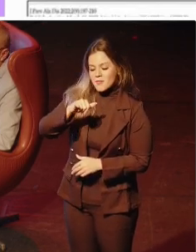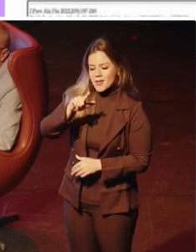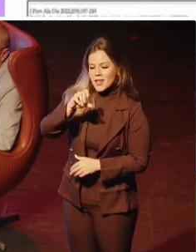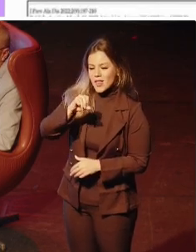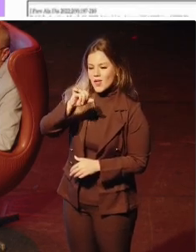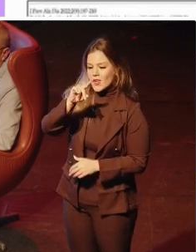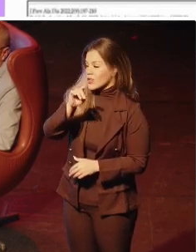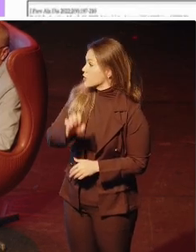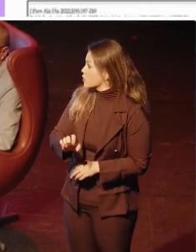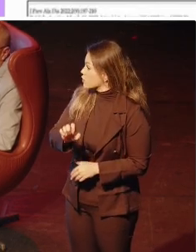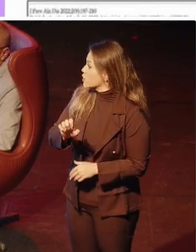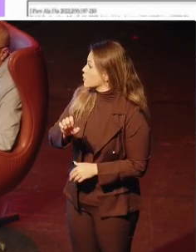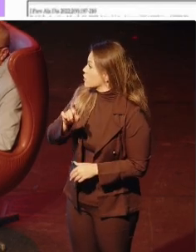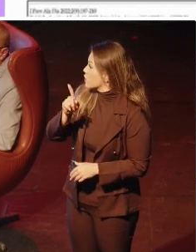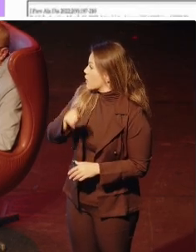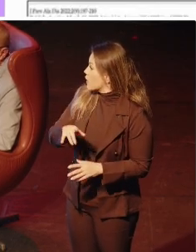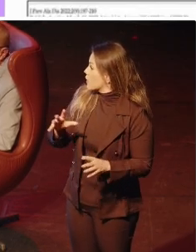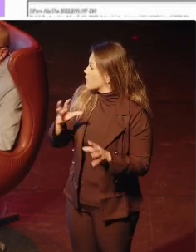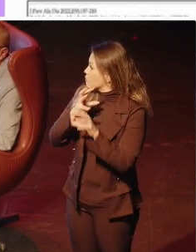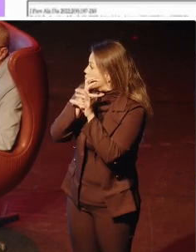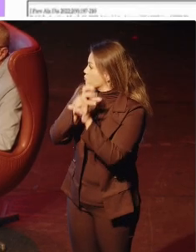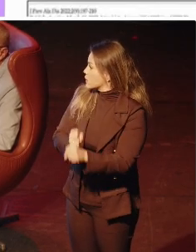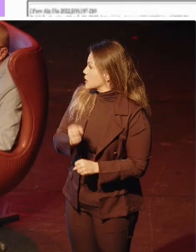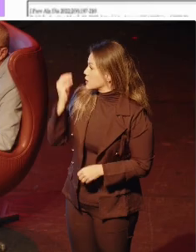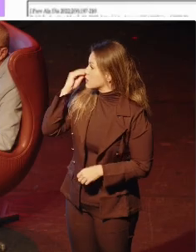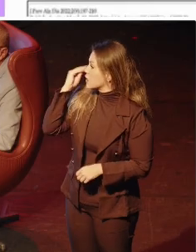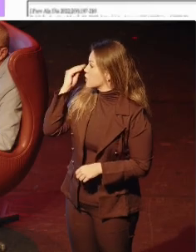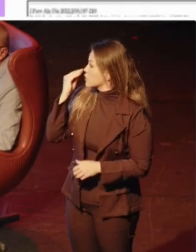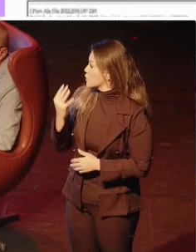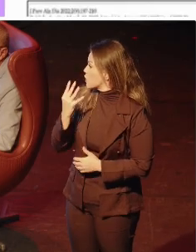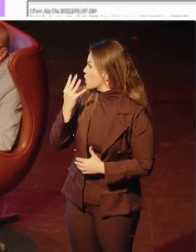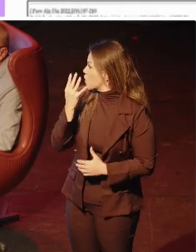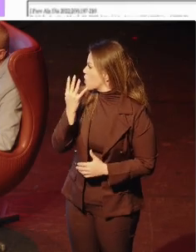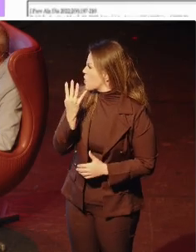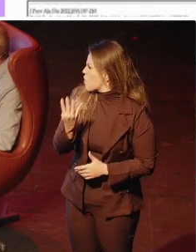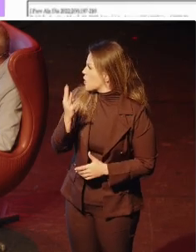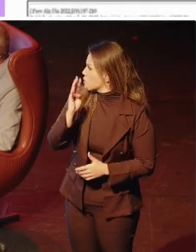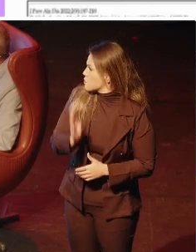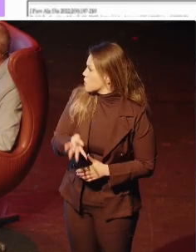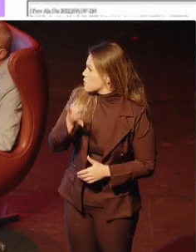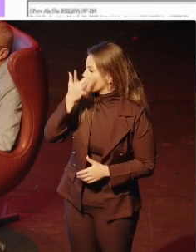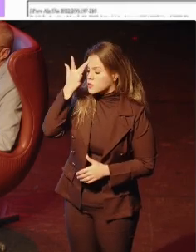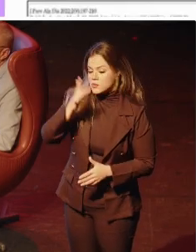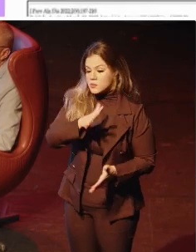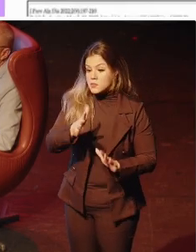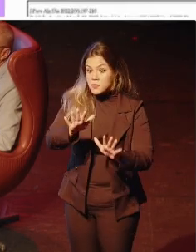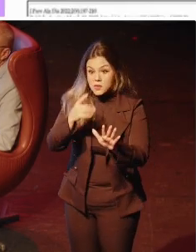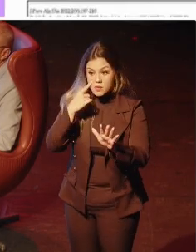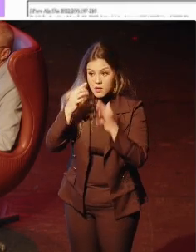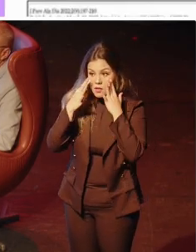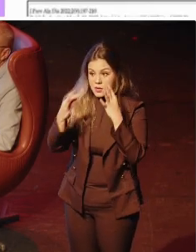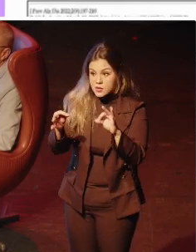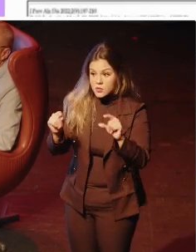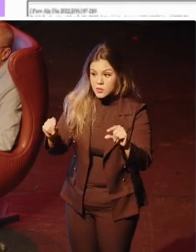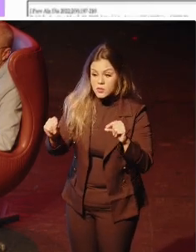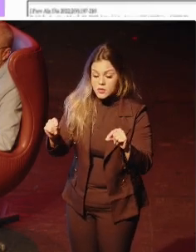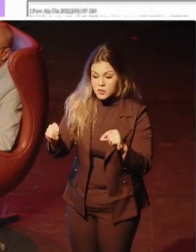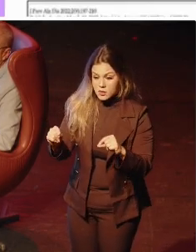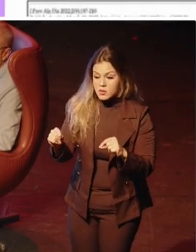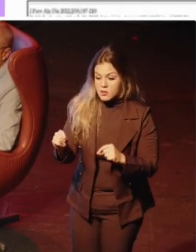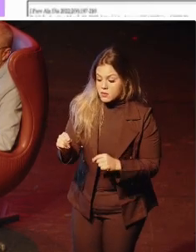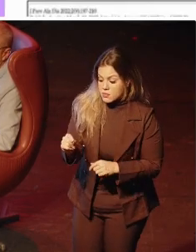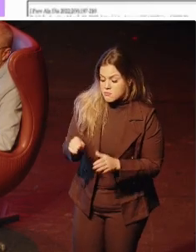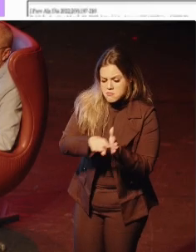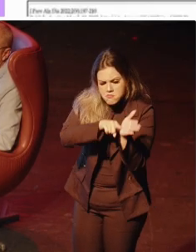quase 1.800 indivíduos, né? Mas eu tenho que chamar a atenção a uma outra coisa. A maior parte